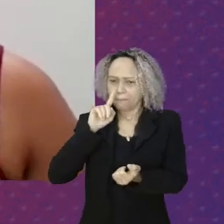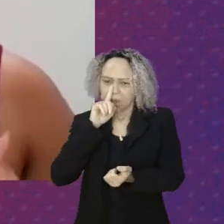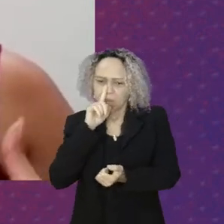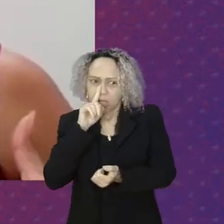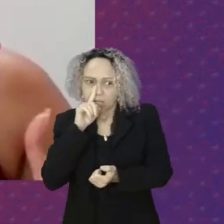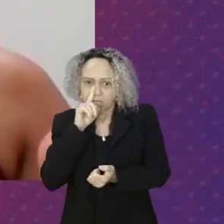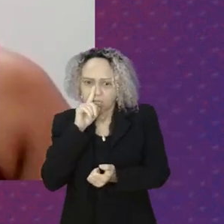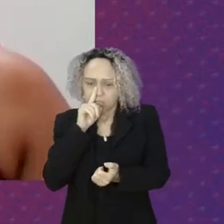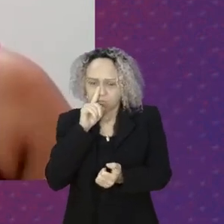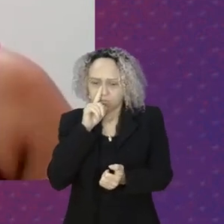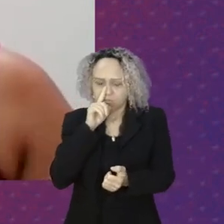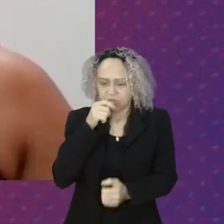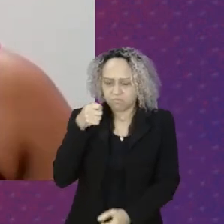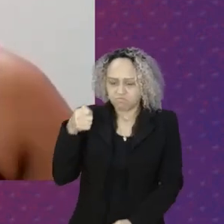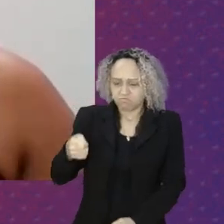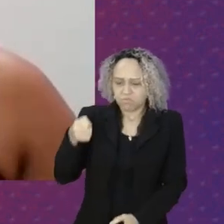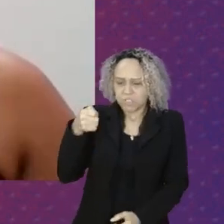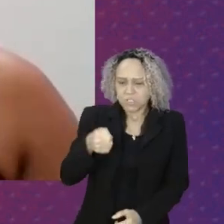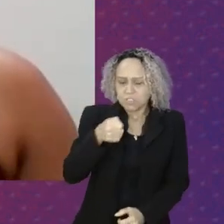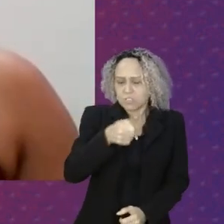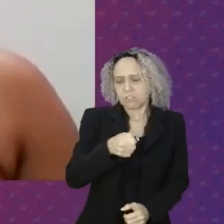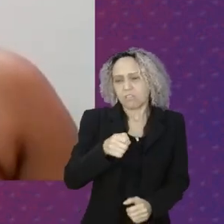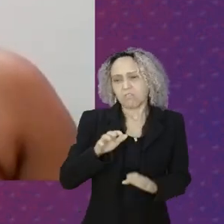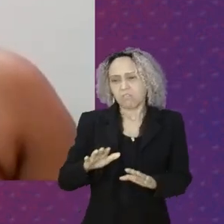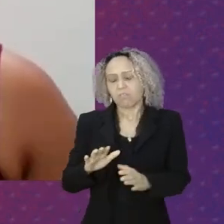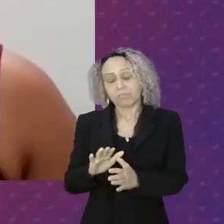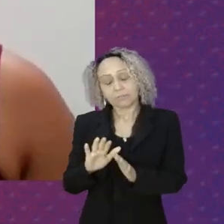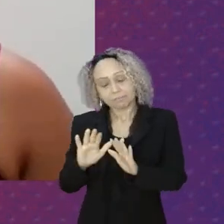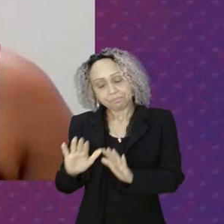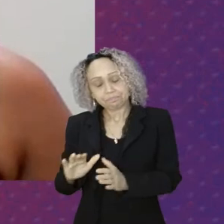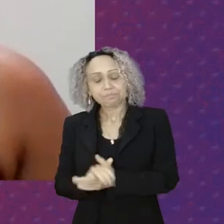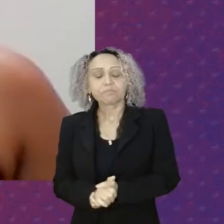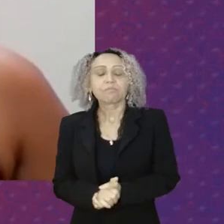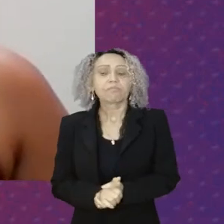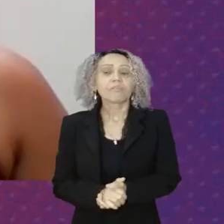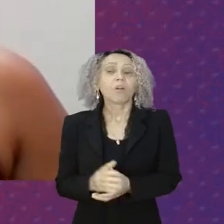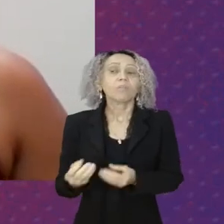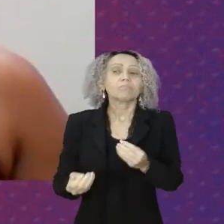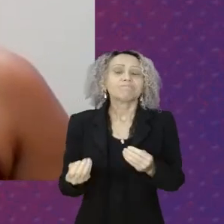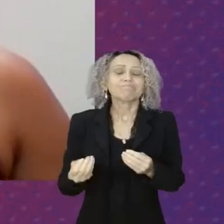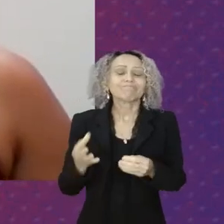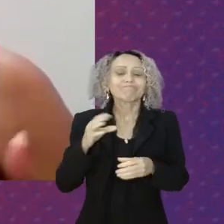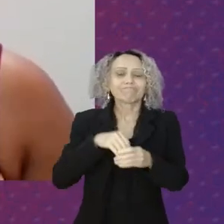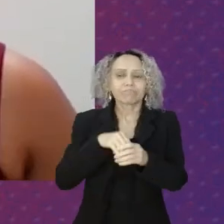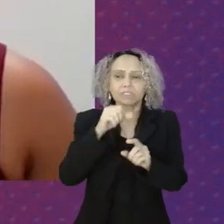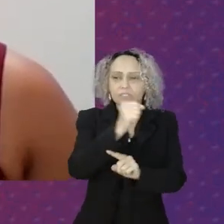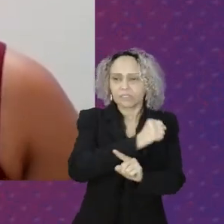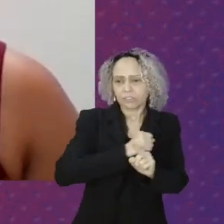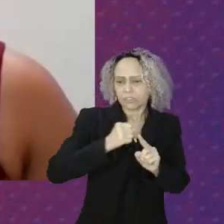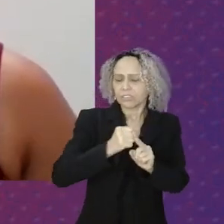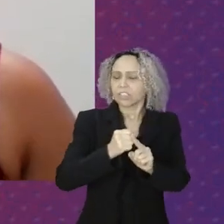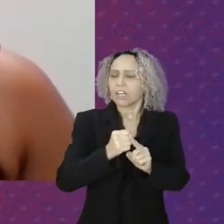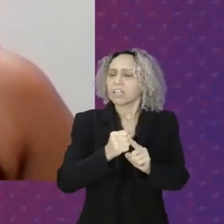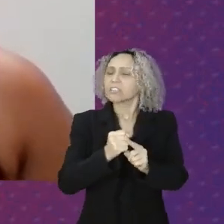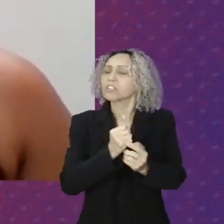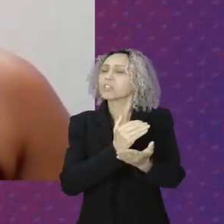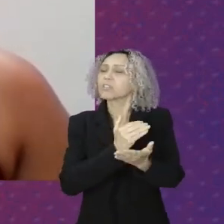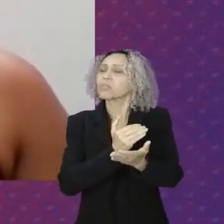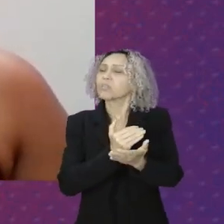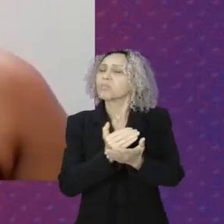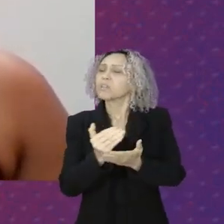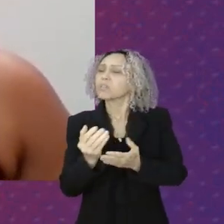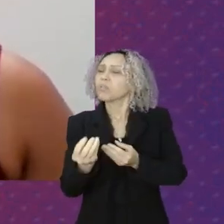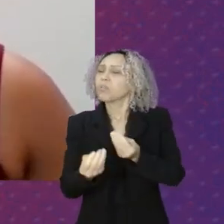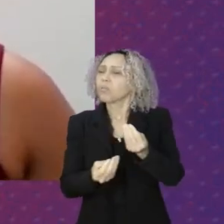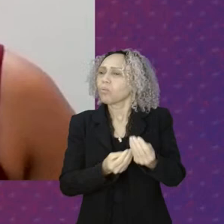a uma sociedade que foi construída com base na exploração da